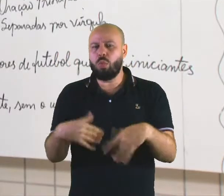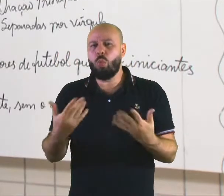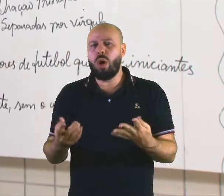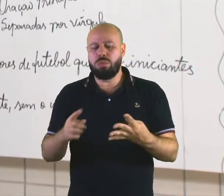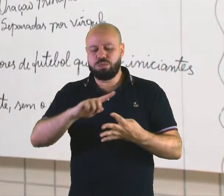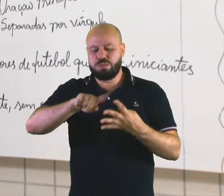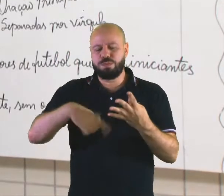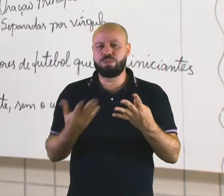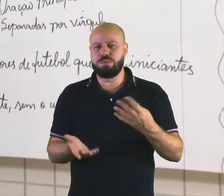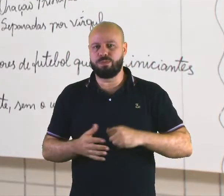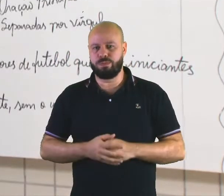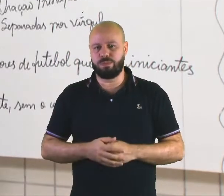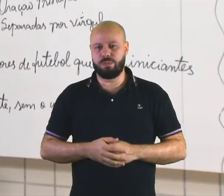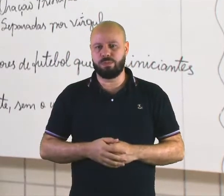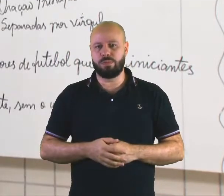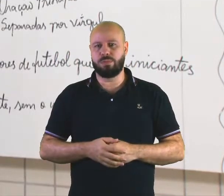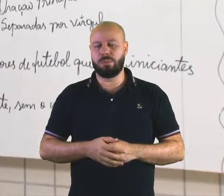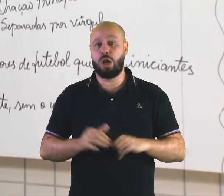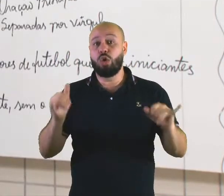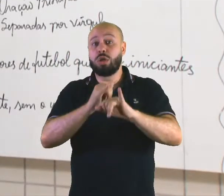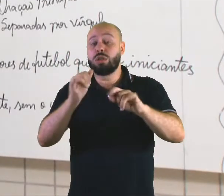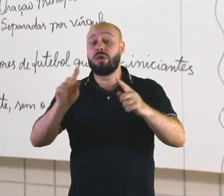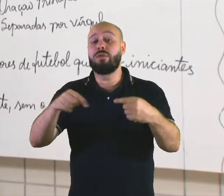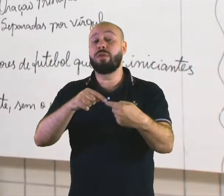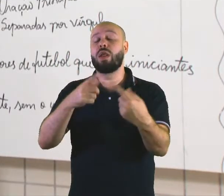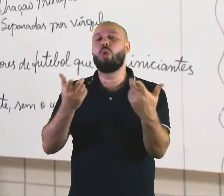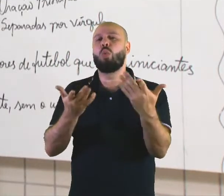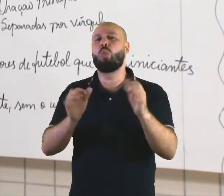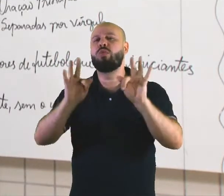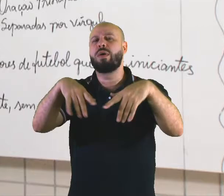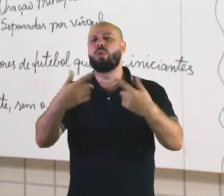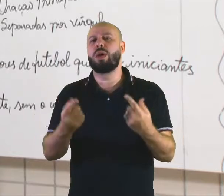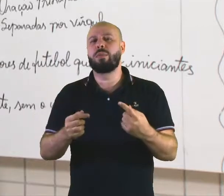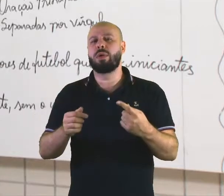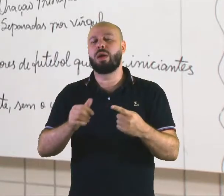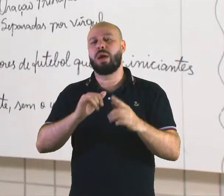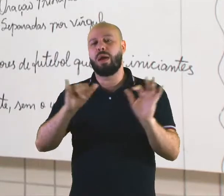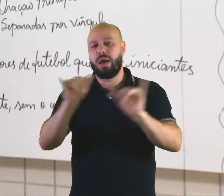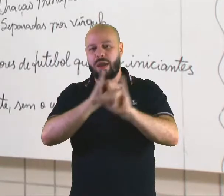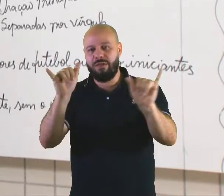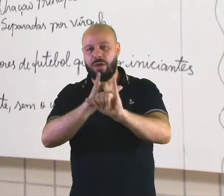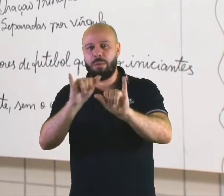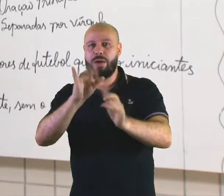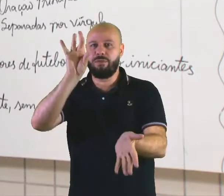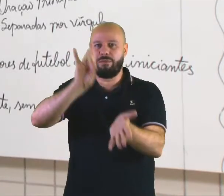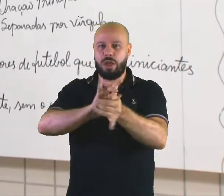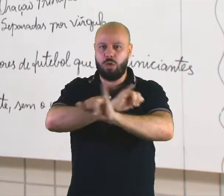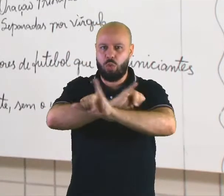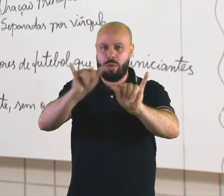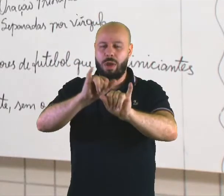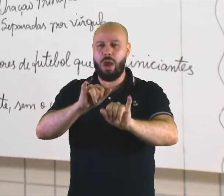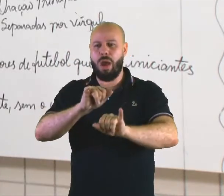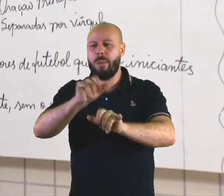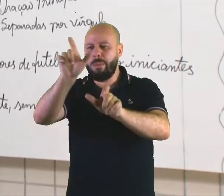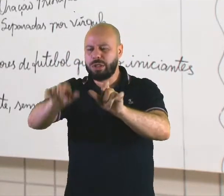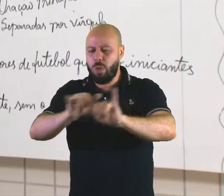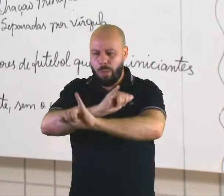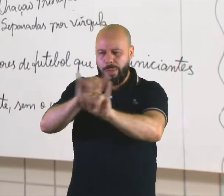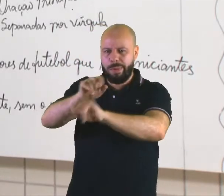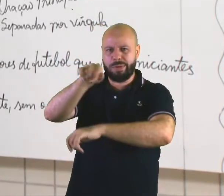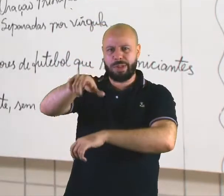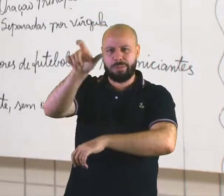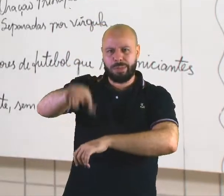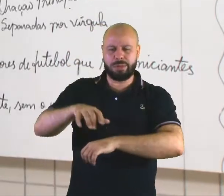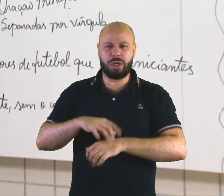dessa notícia? Notícia tem a finalidade de informar um fato a alguém. Então, informar